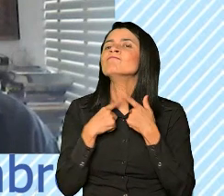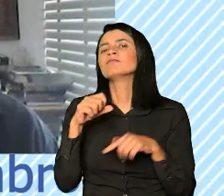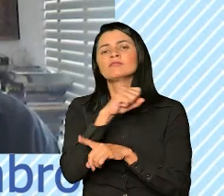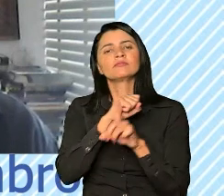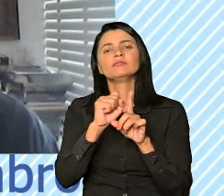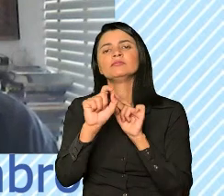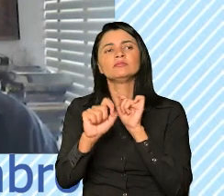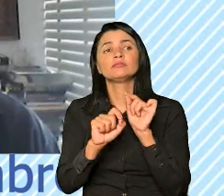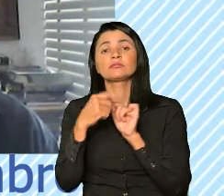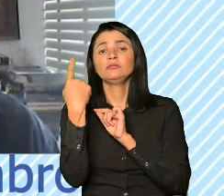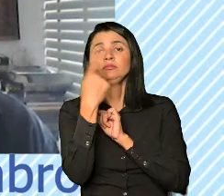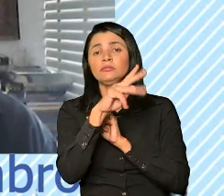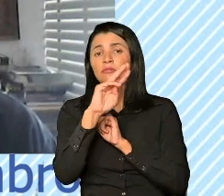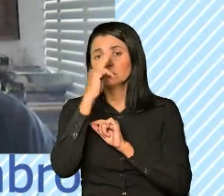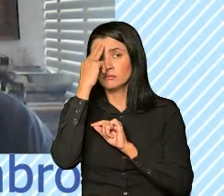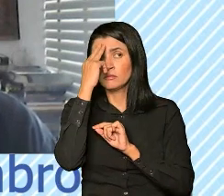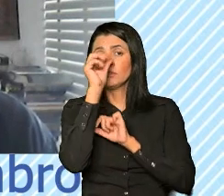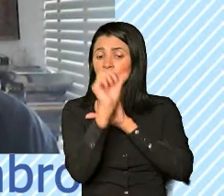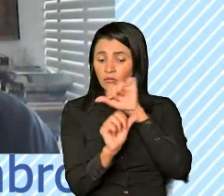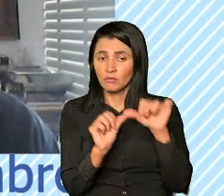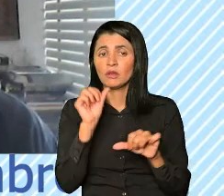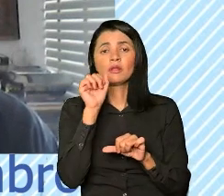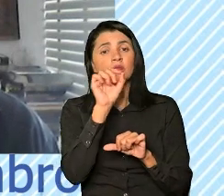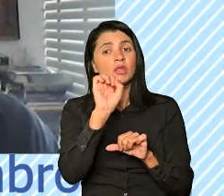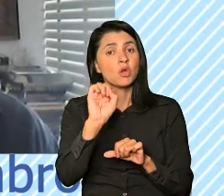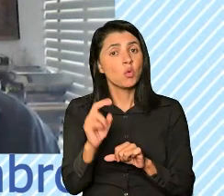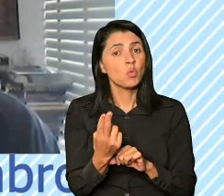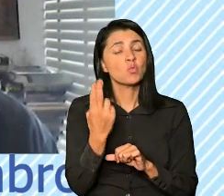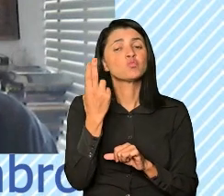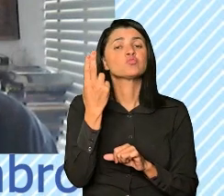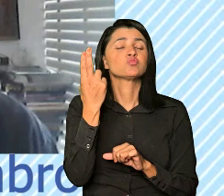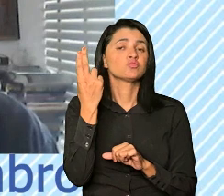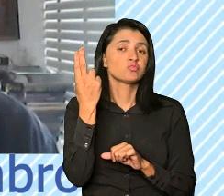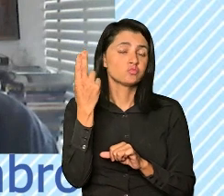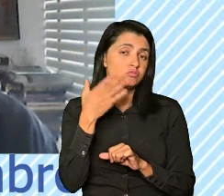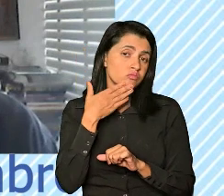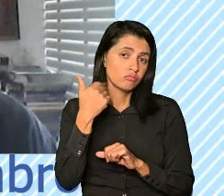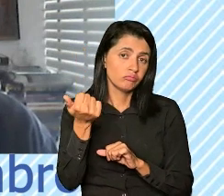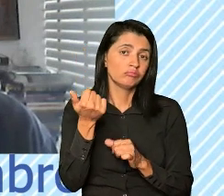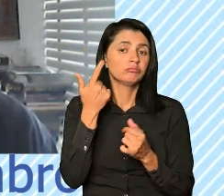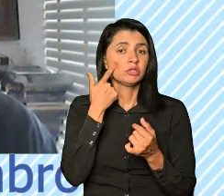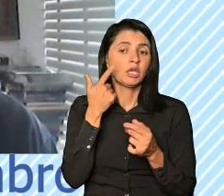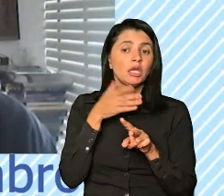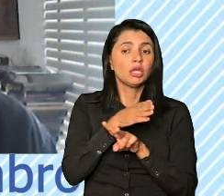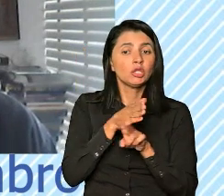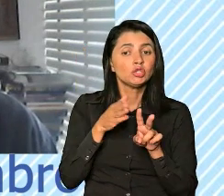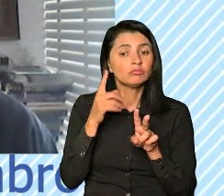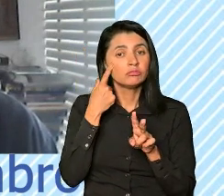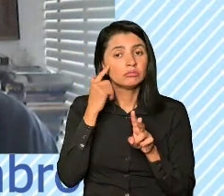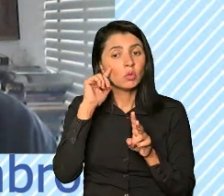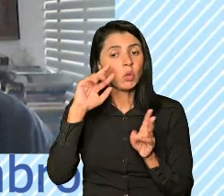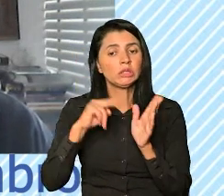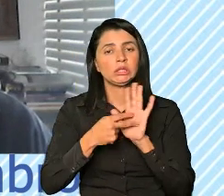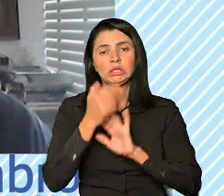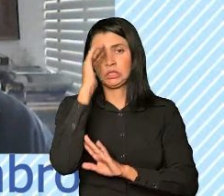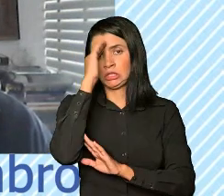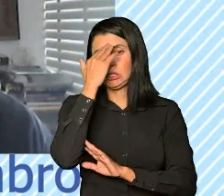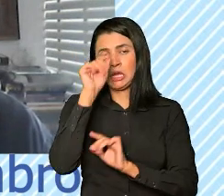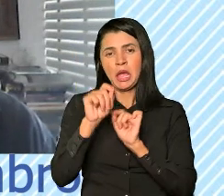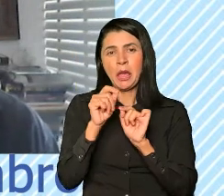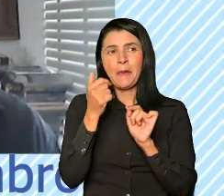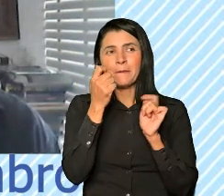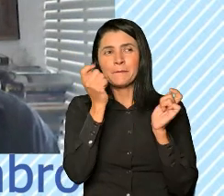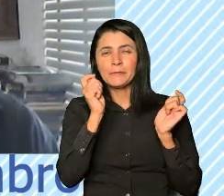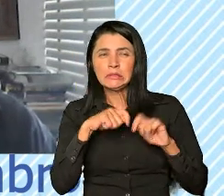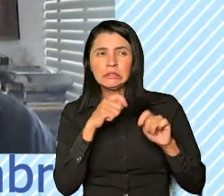coletiva, de que essa memória seja revitalizada ou que, ao menos, seja dialética, né? Em tese, a gente não precisa derrubar para pôr outra, a